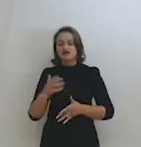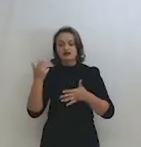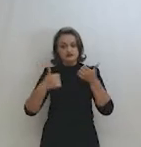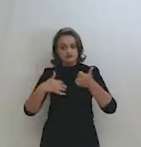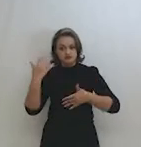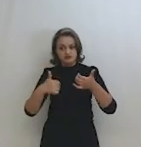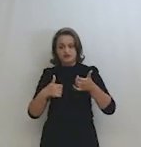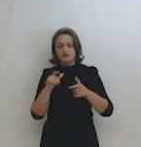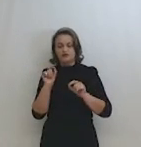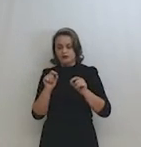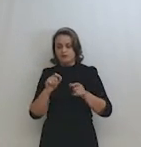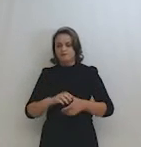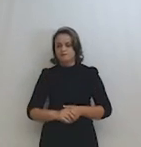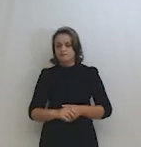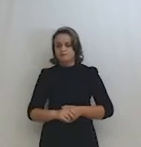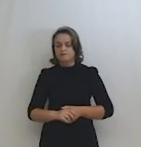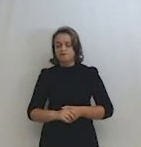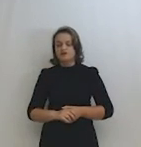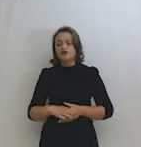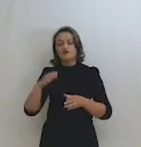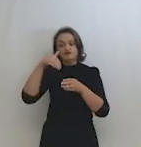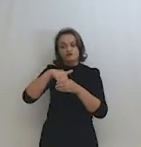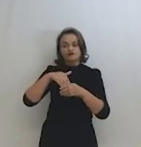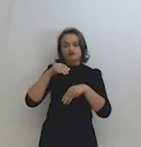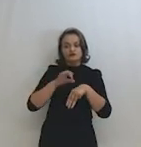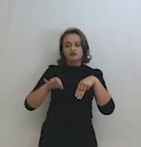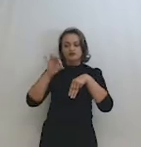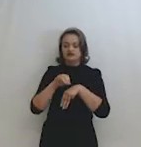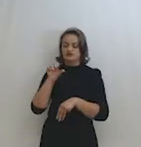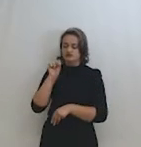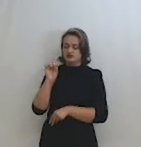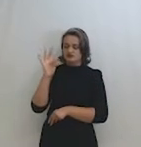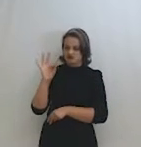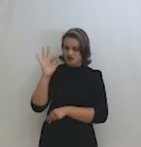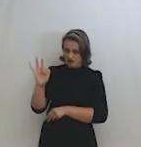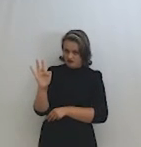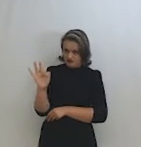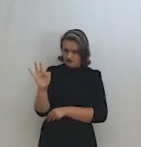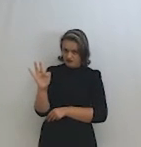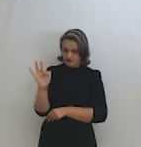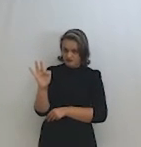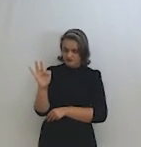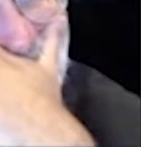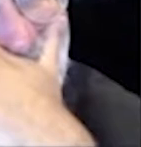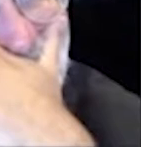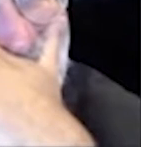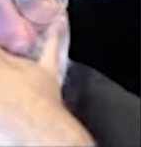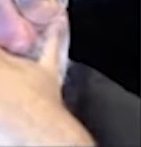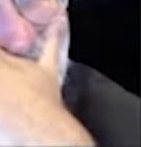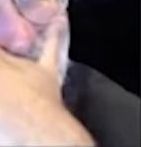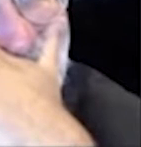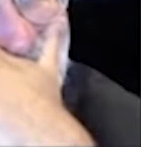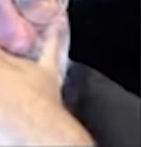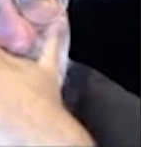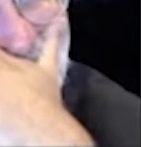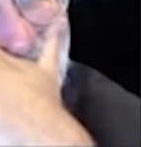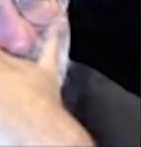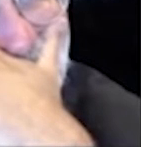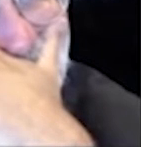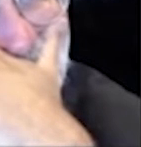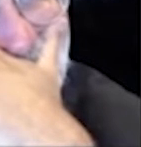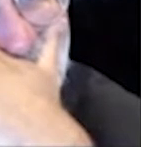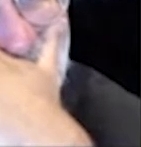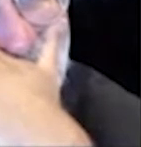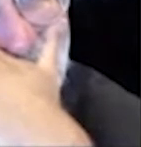Pará o colegiado negou o pedido de revogação da ordem de prisão preventiva contra um homem acusado de integrar grupo